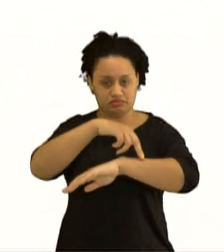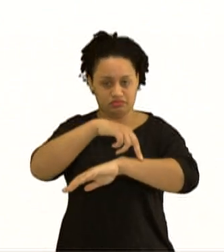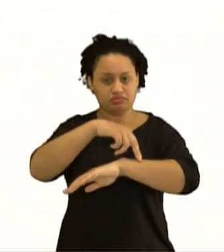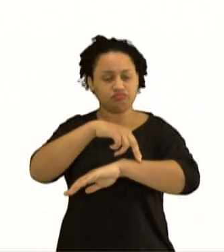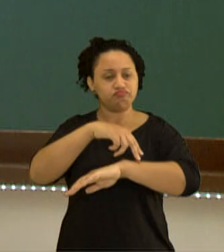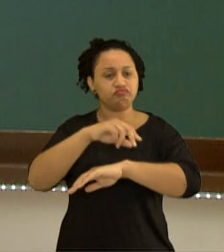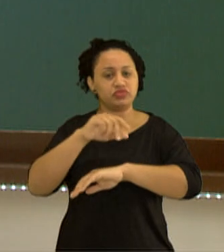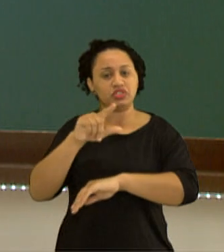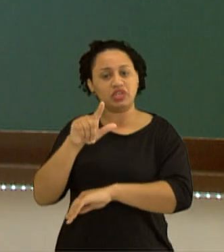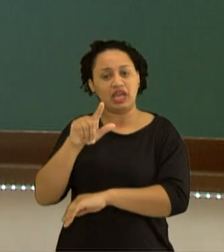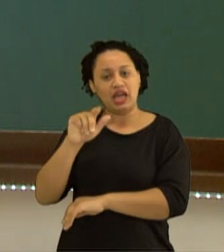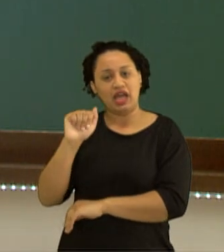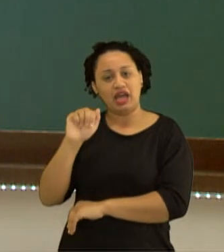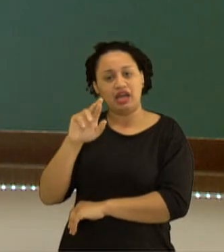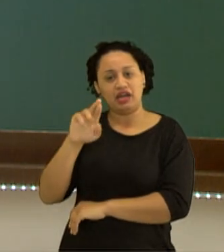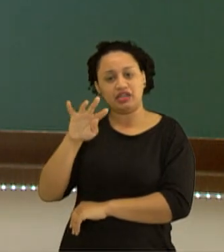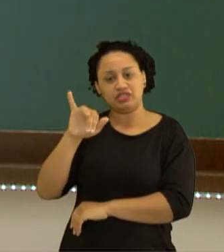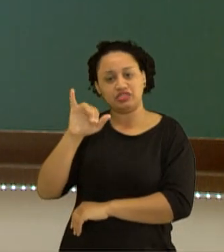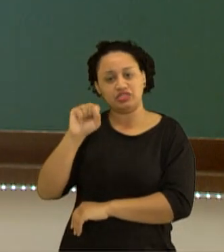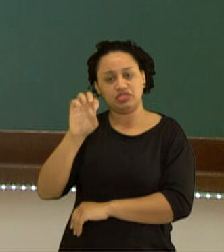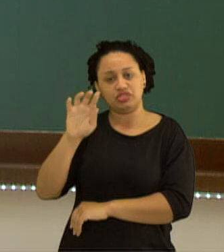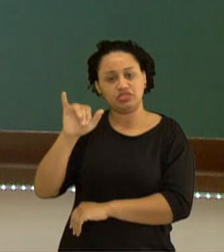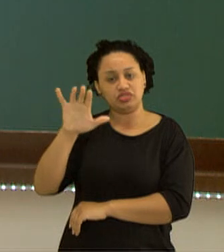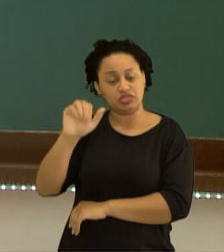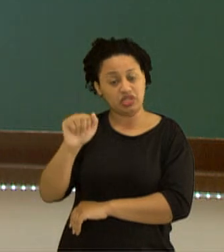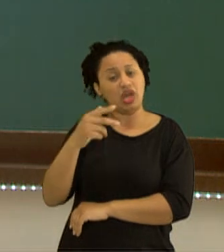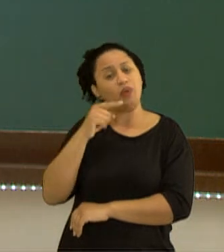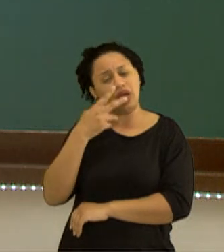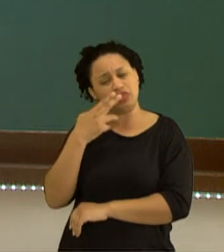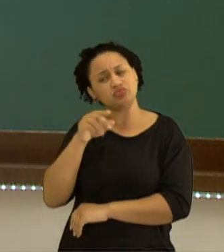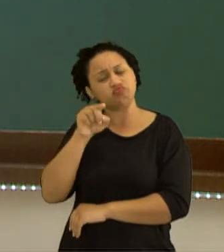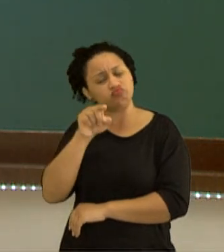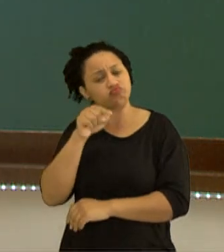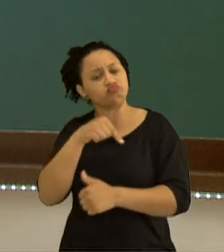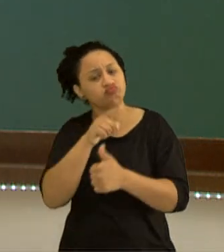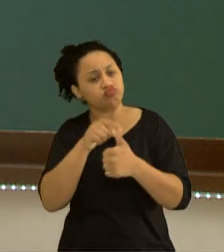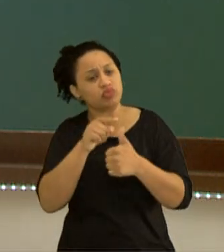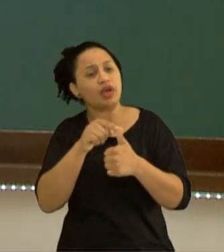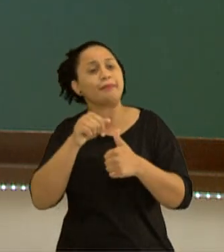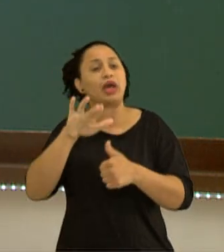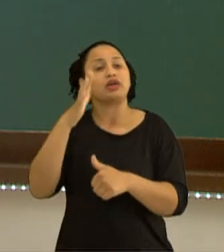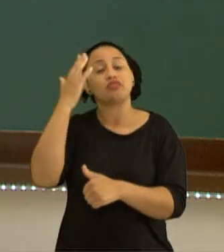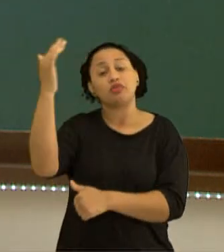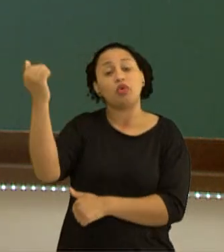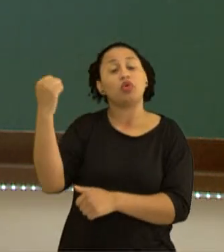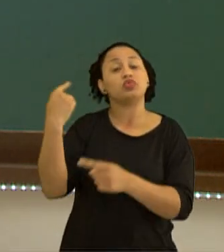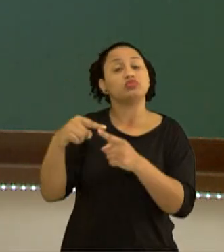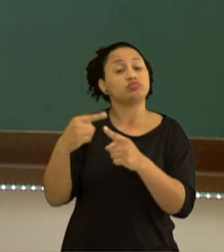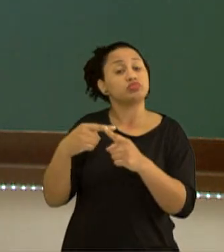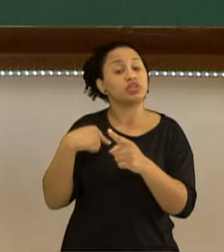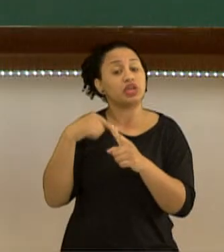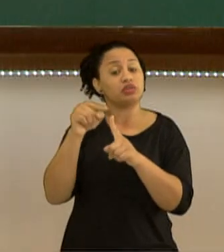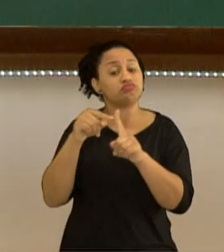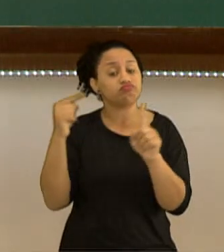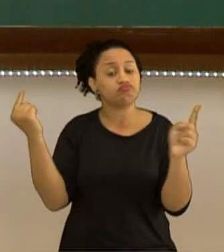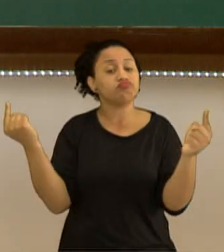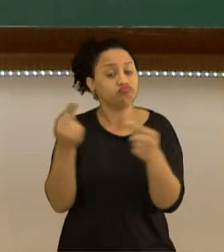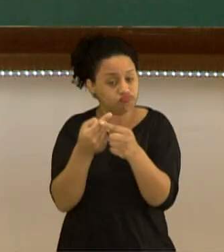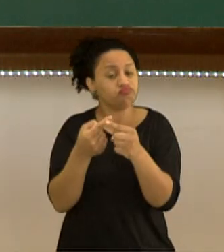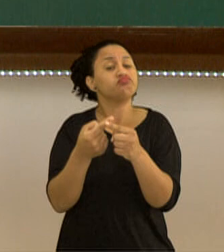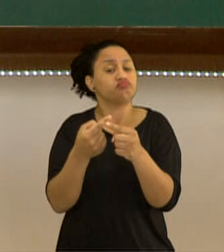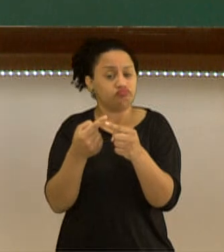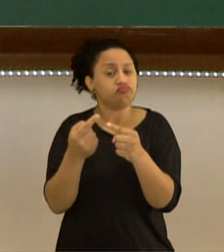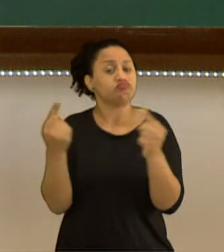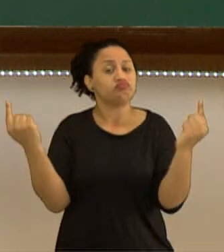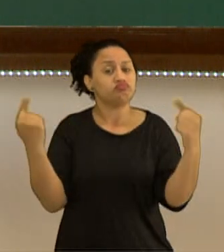Ginástica artística talvez seja uma das modalidades mais conhecidas, principalmente pelo fato de ser ginástica de competição. Existem